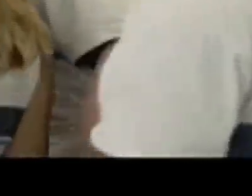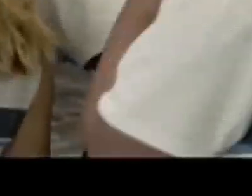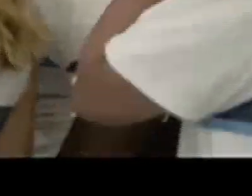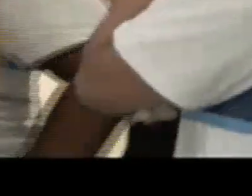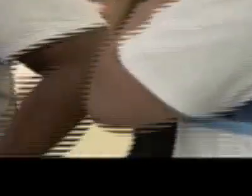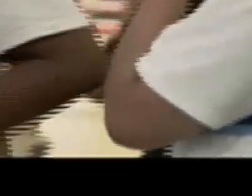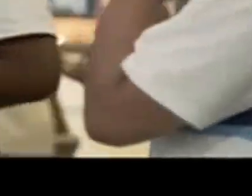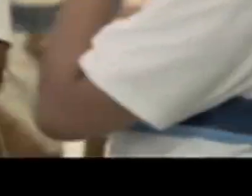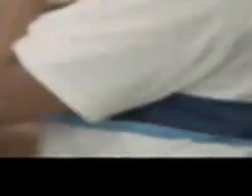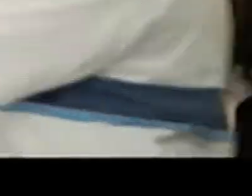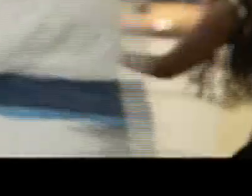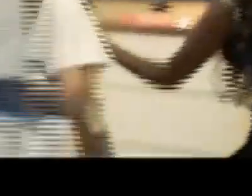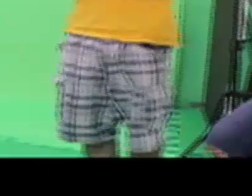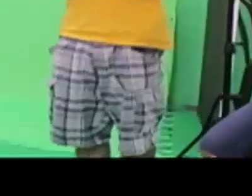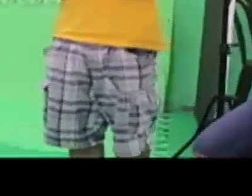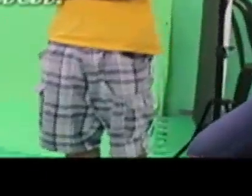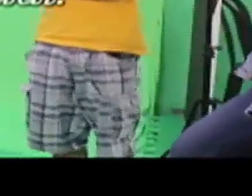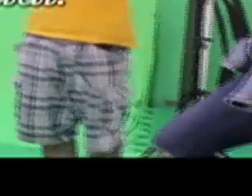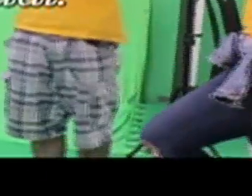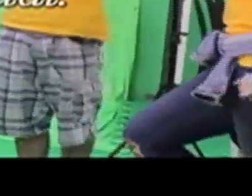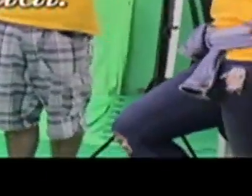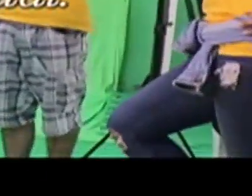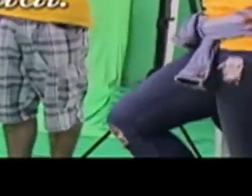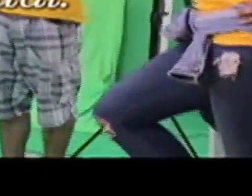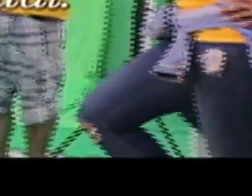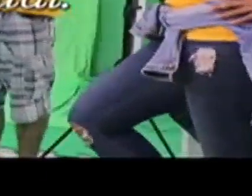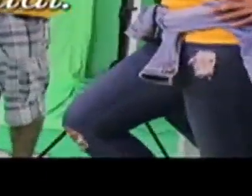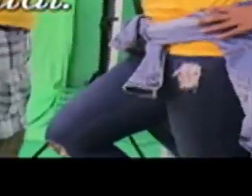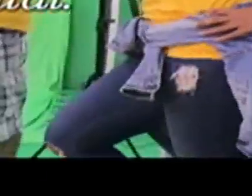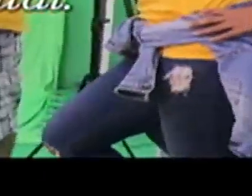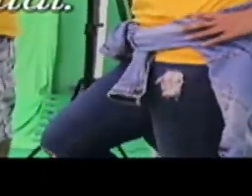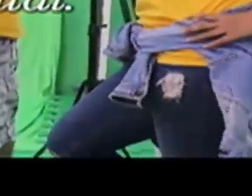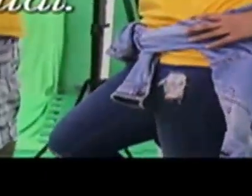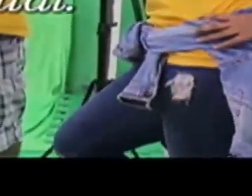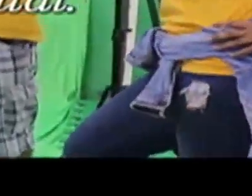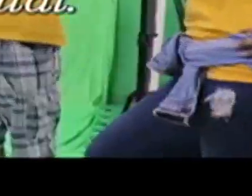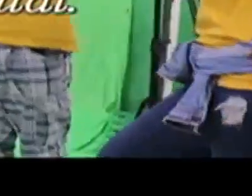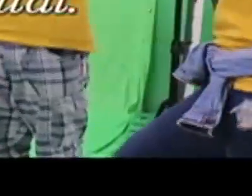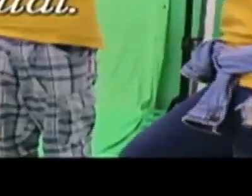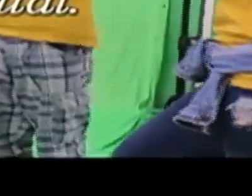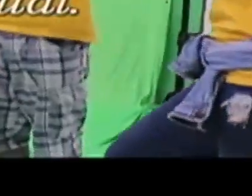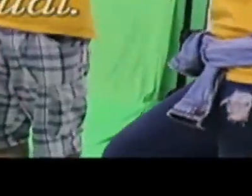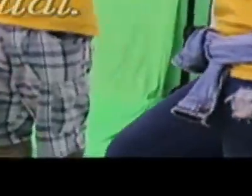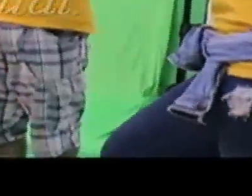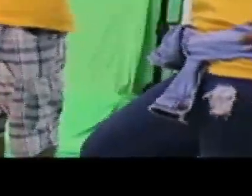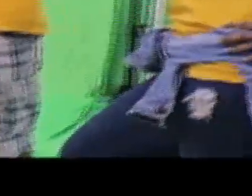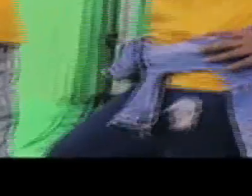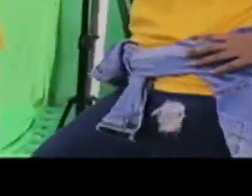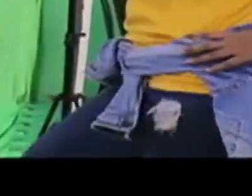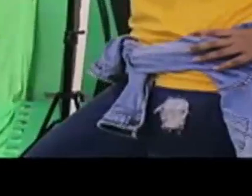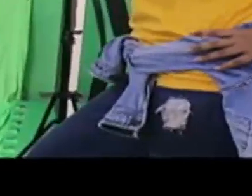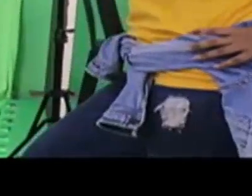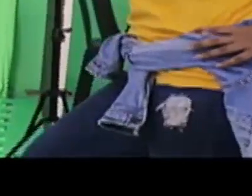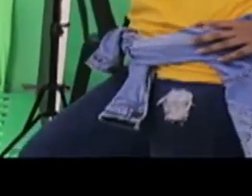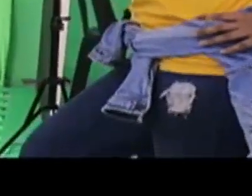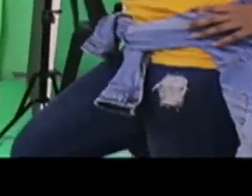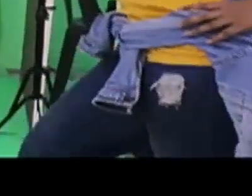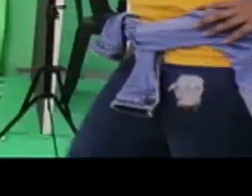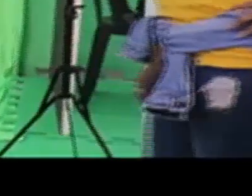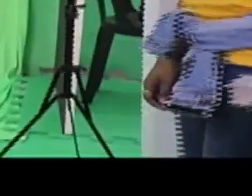perseguição que não dá para entender a dimensão que essa perseguição está